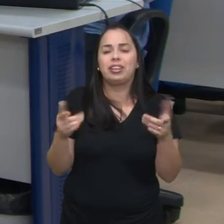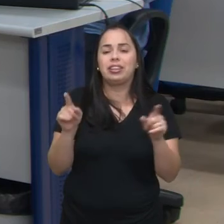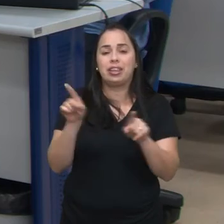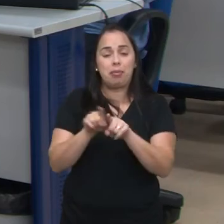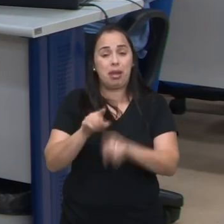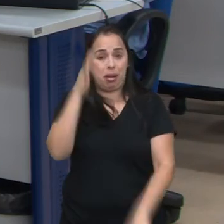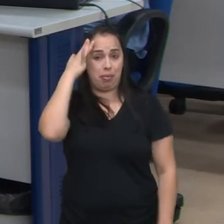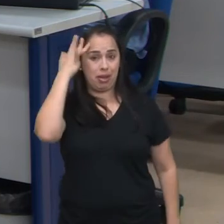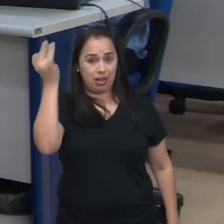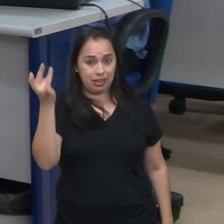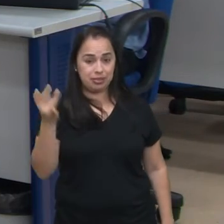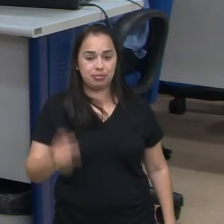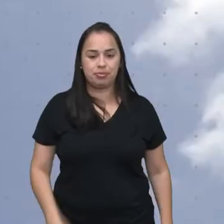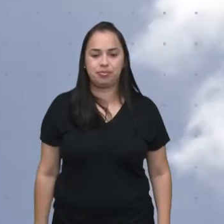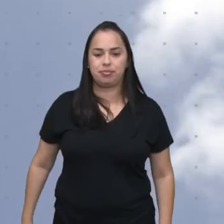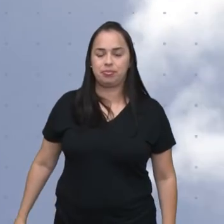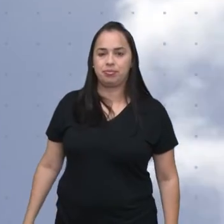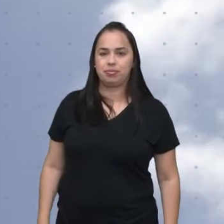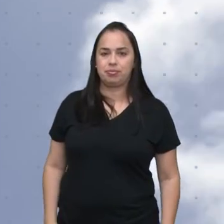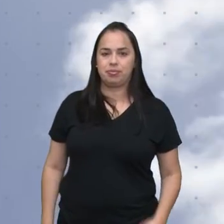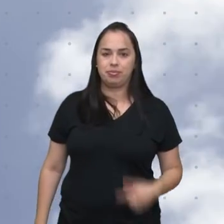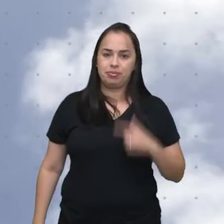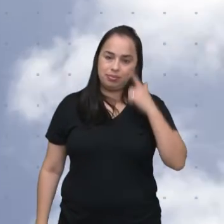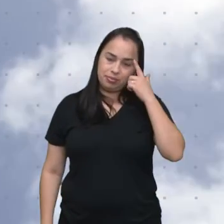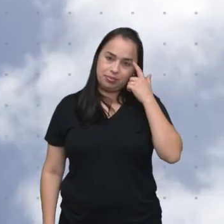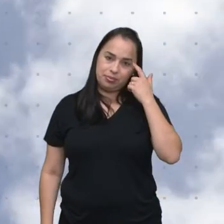desta quarta e também amanhã quinta-feira